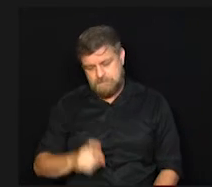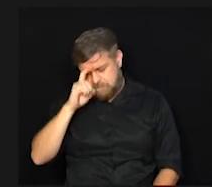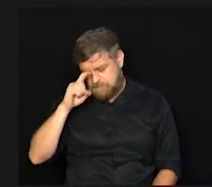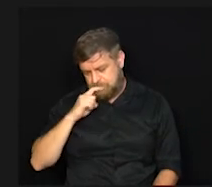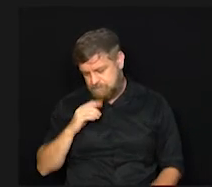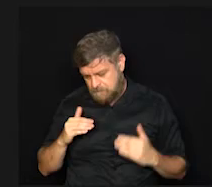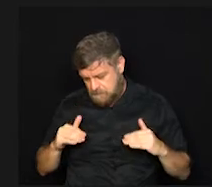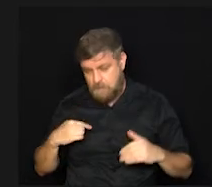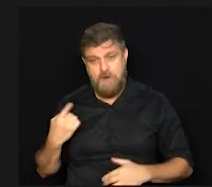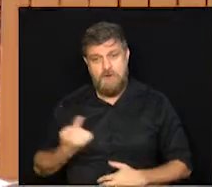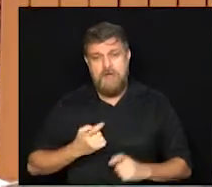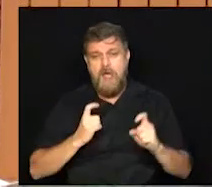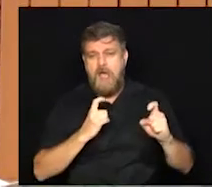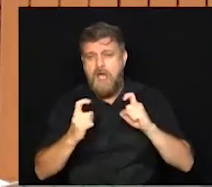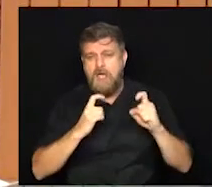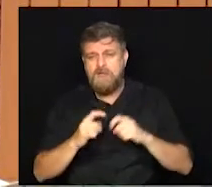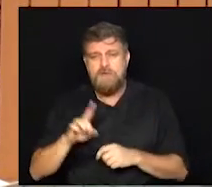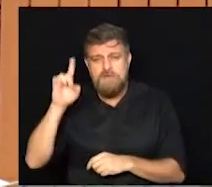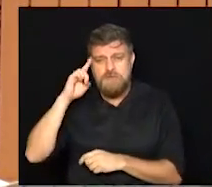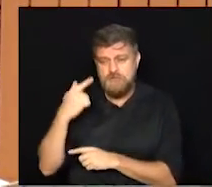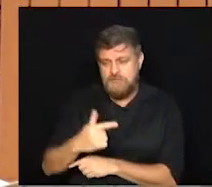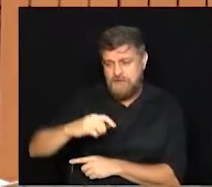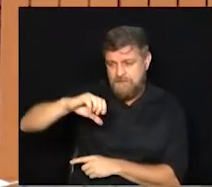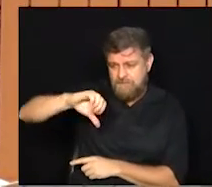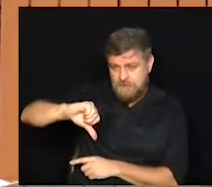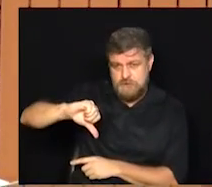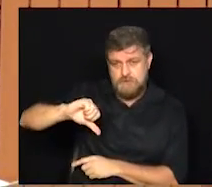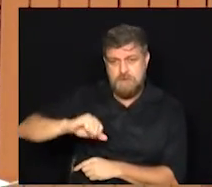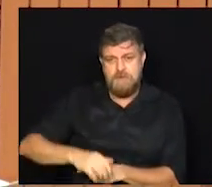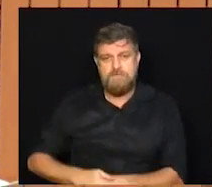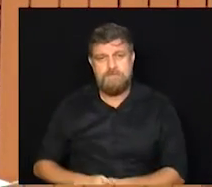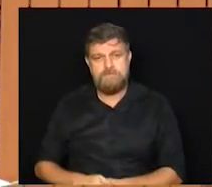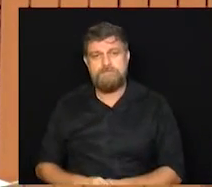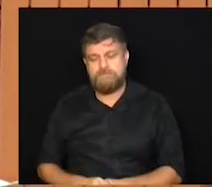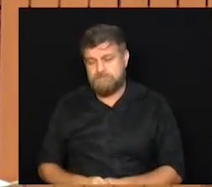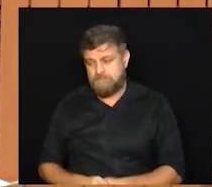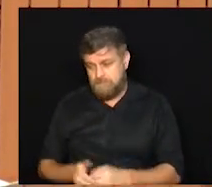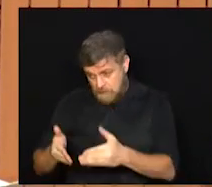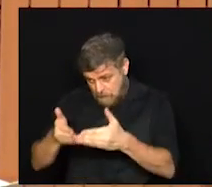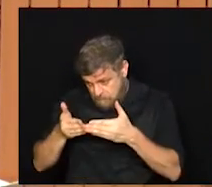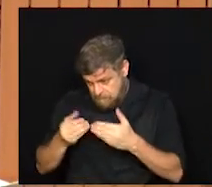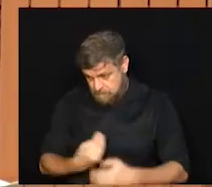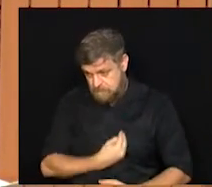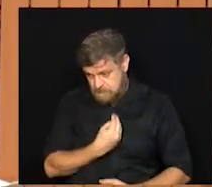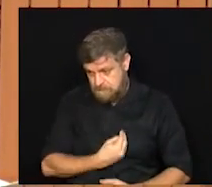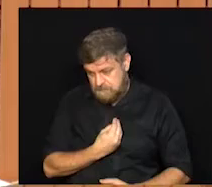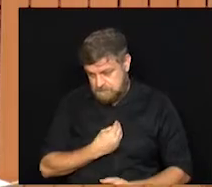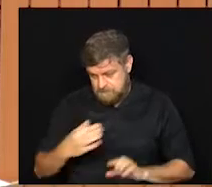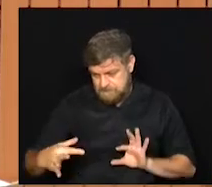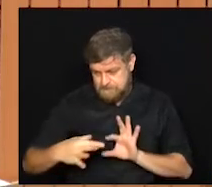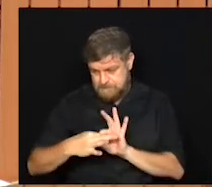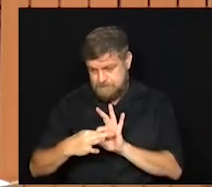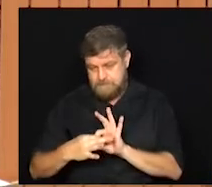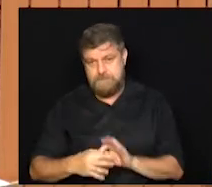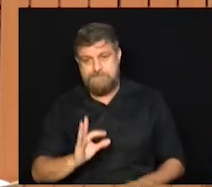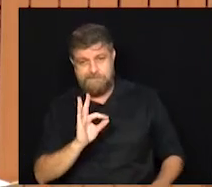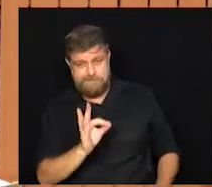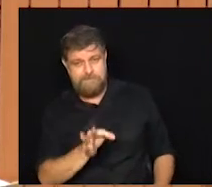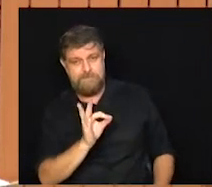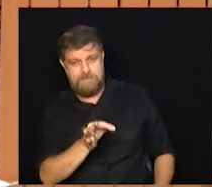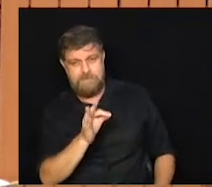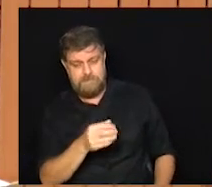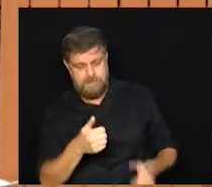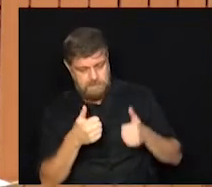próxima reunião, se não me falha, é dia 29, tá? E contamos com a presença de vocês. Beleza? Com certeza, vereador. Tamo junto.